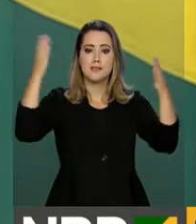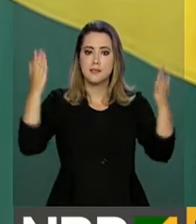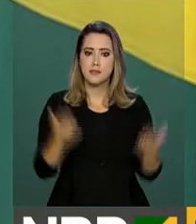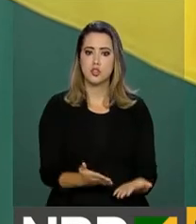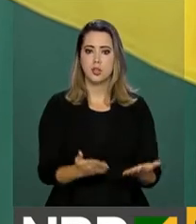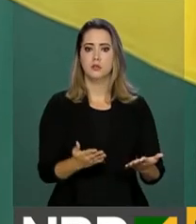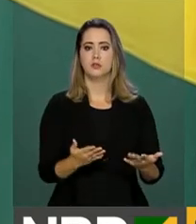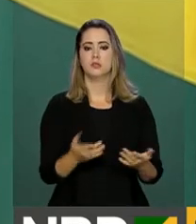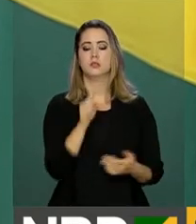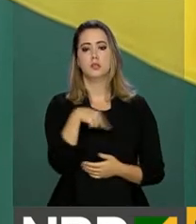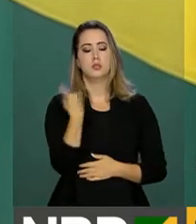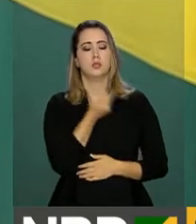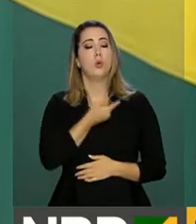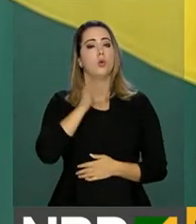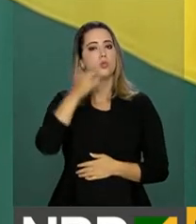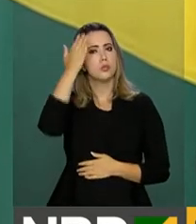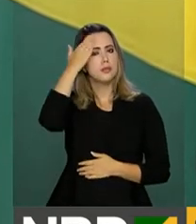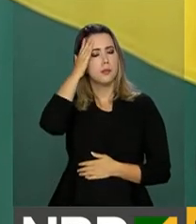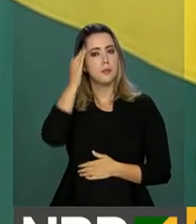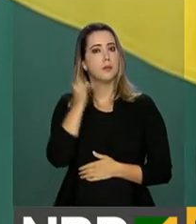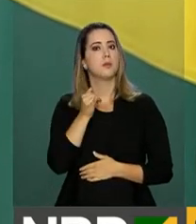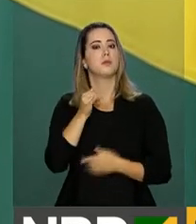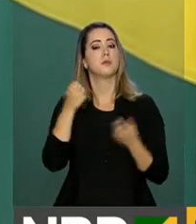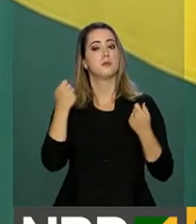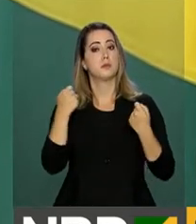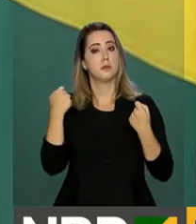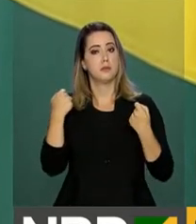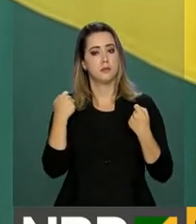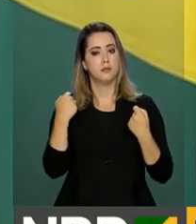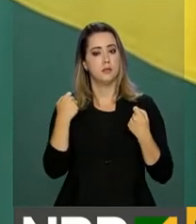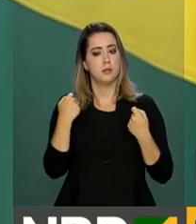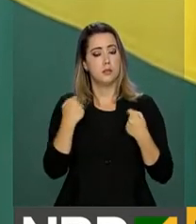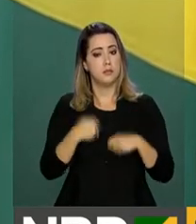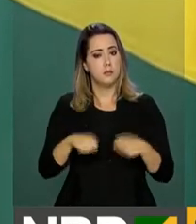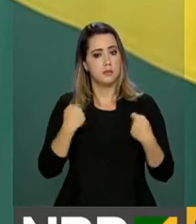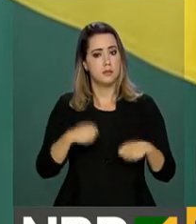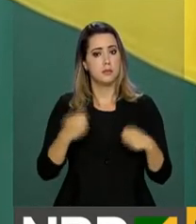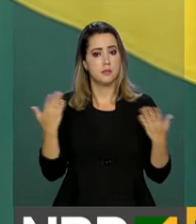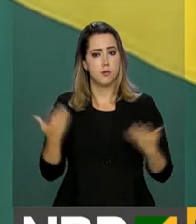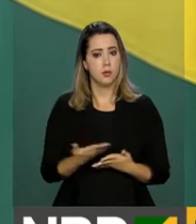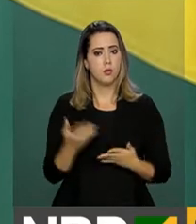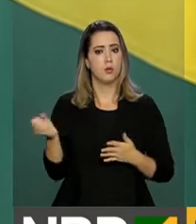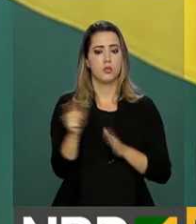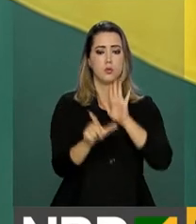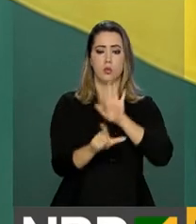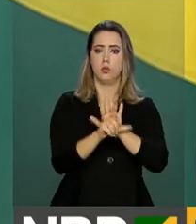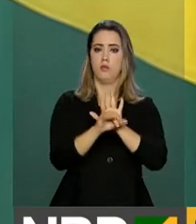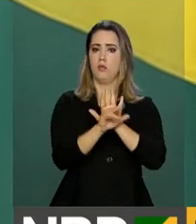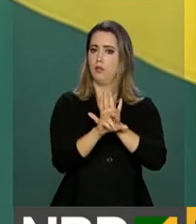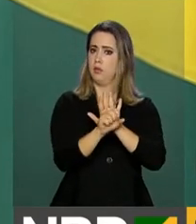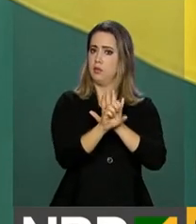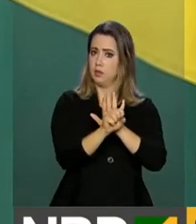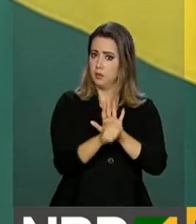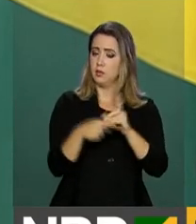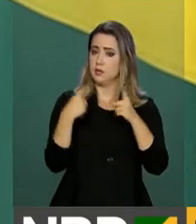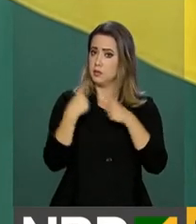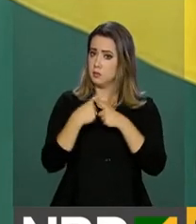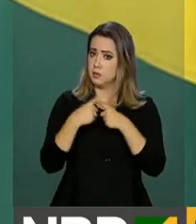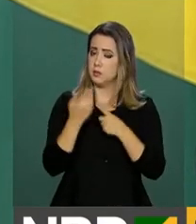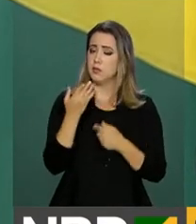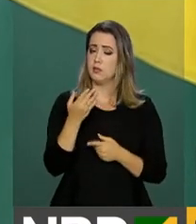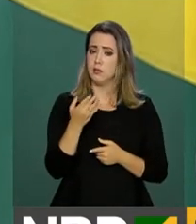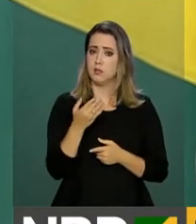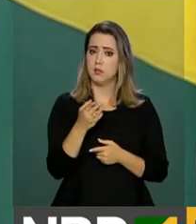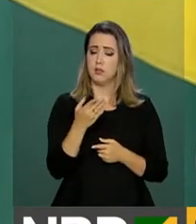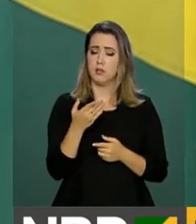já nós sabemos que se não houver uma uma reformulação é previdenciária isto estudam